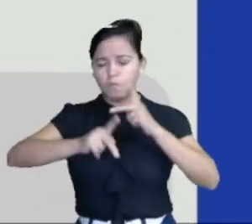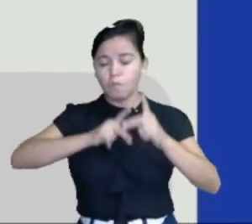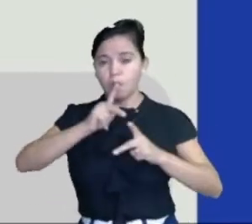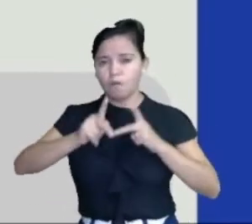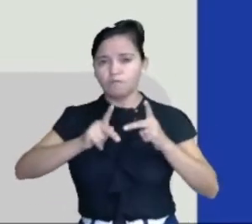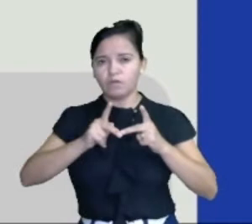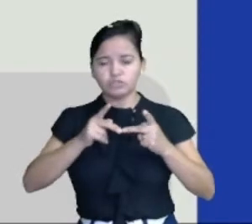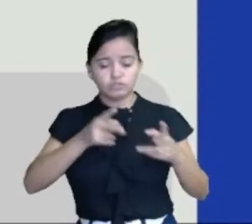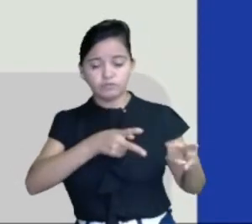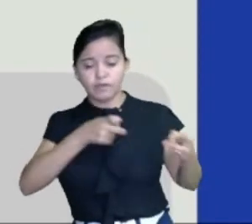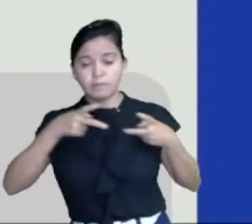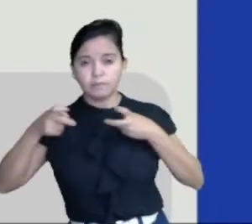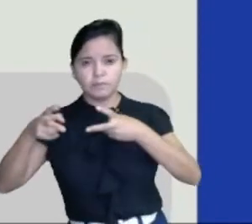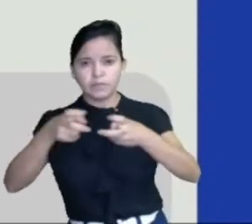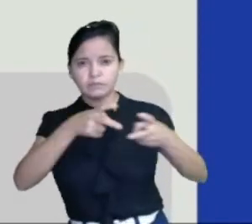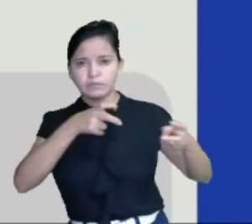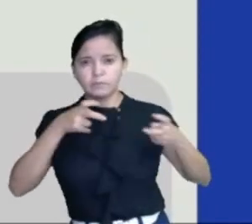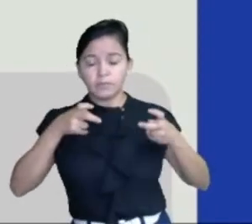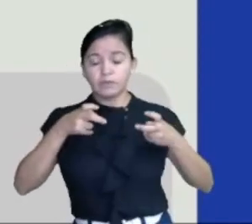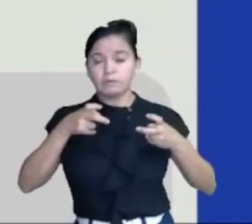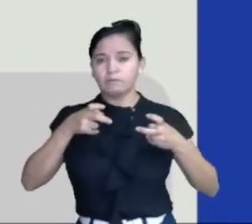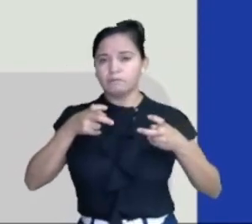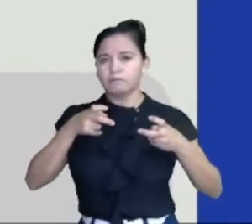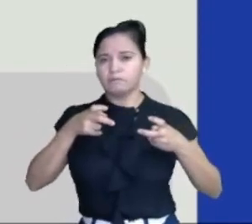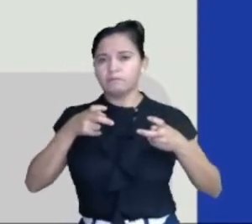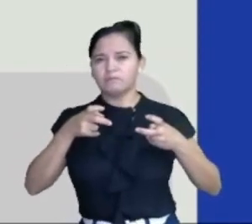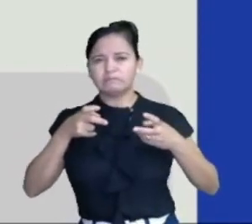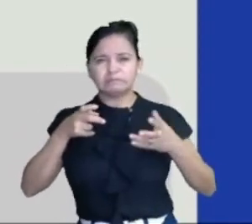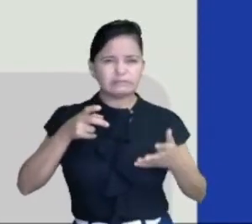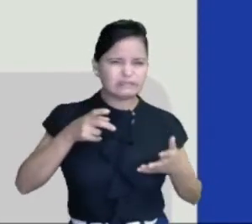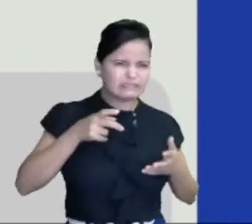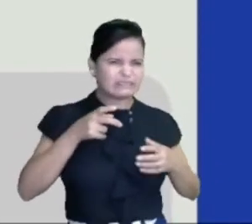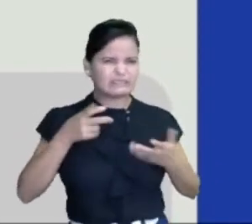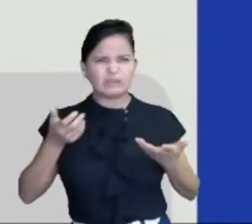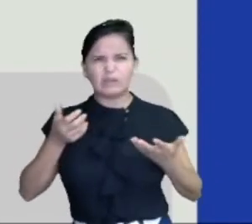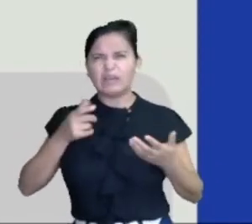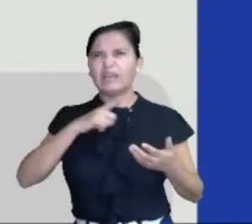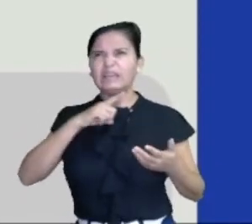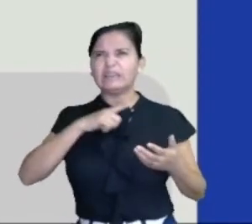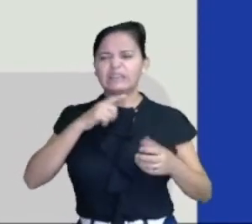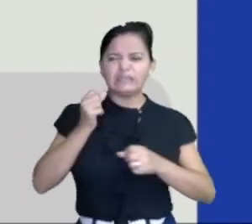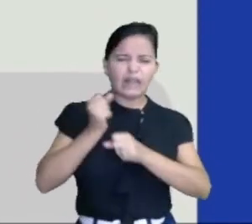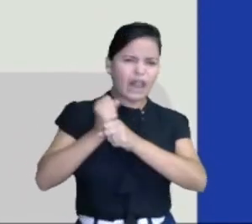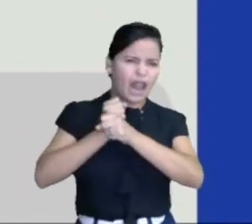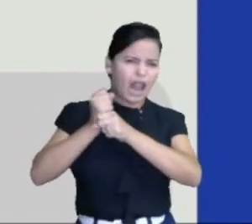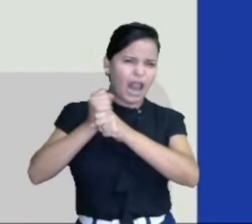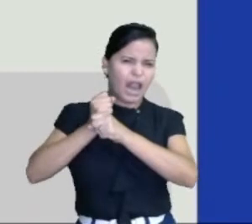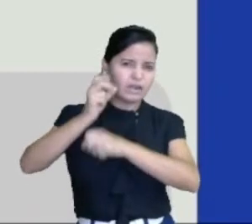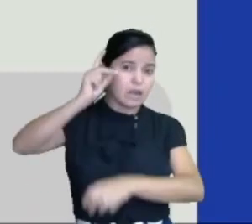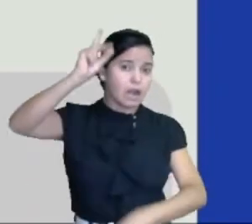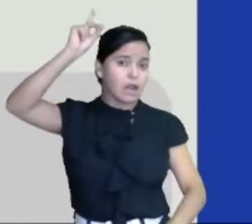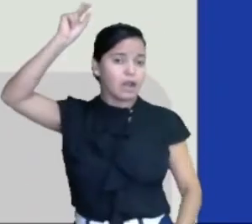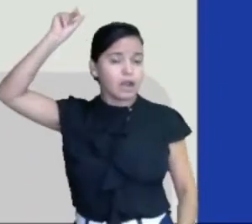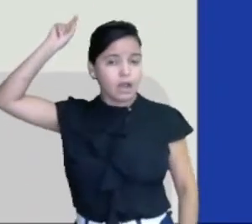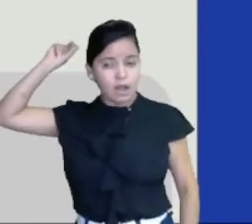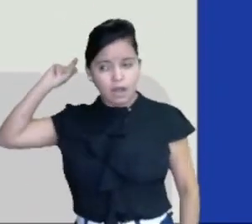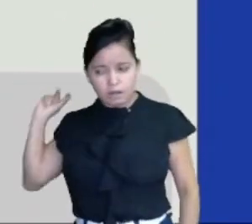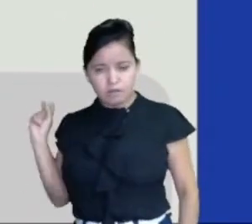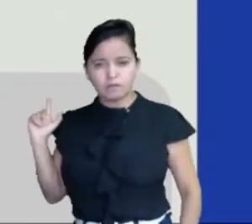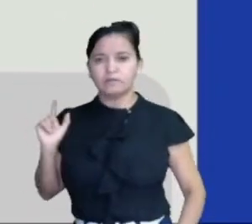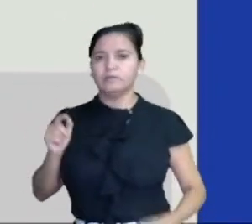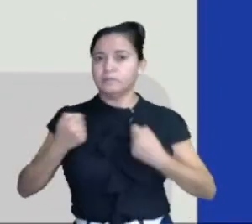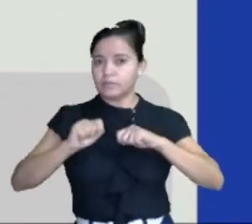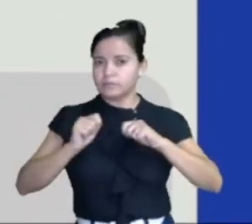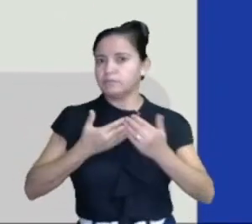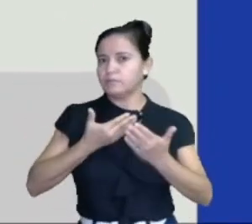vai observar o que nós chamamos de Idade Antiga ou Antiguidade, a gente, para estudar isso,